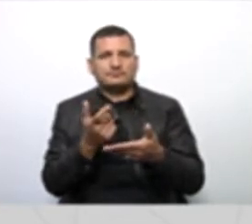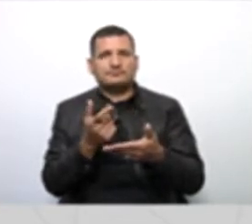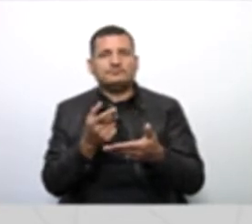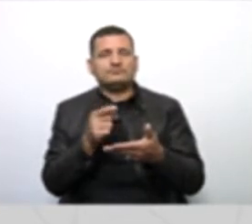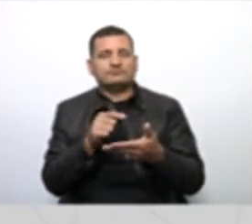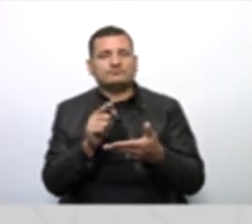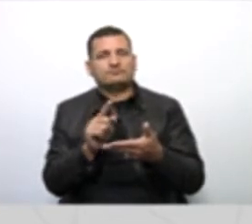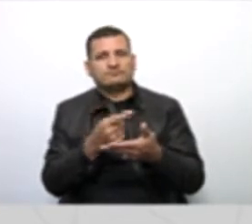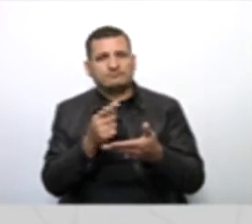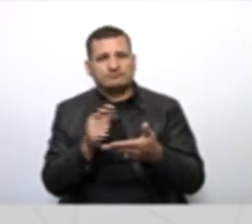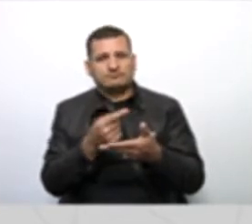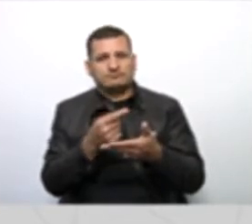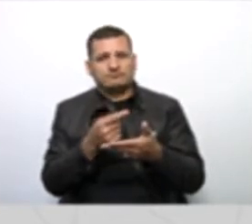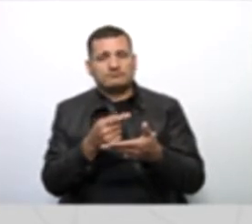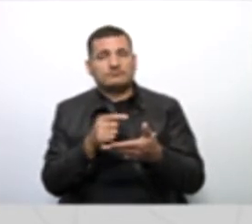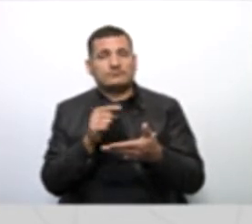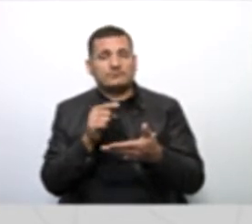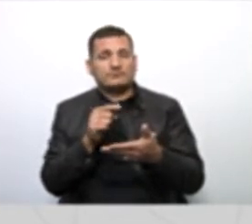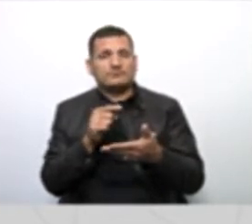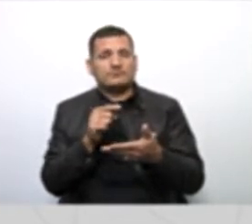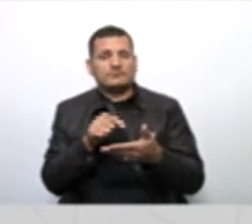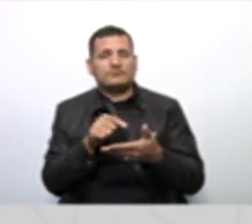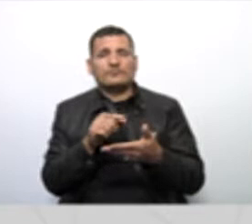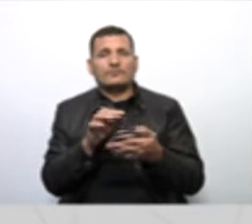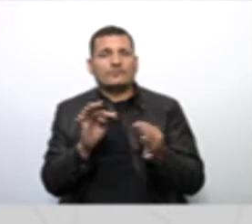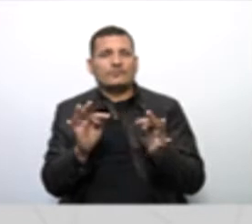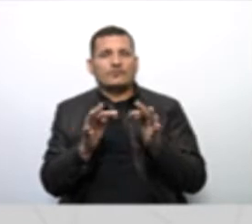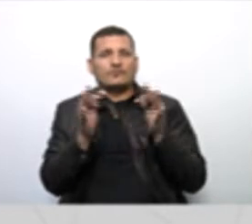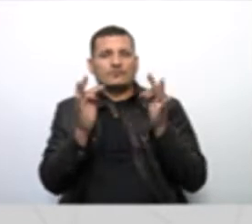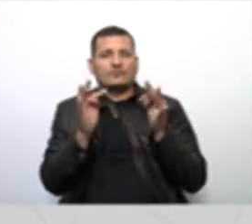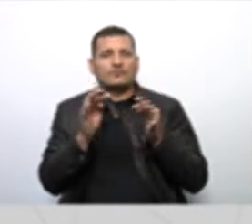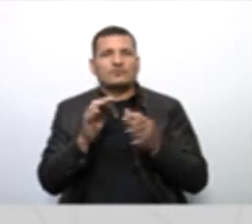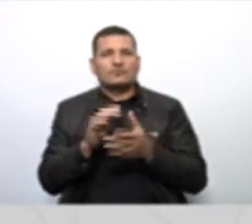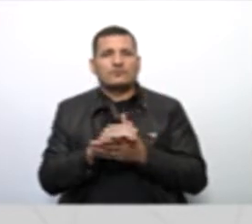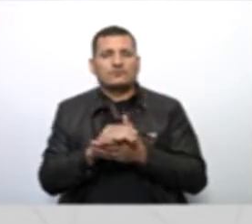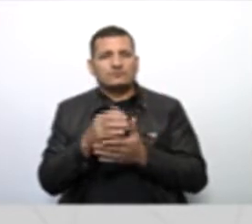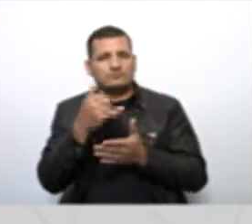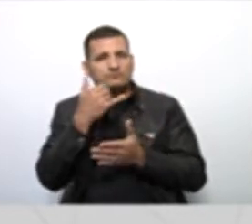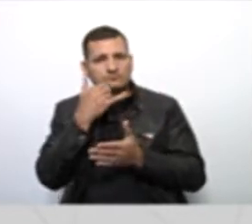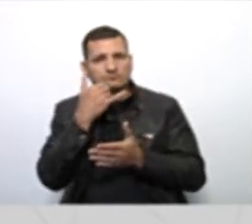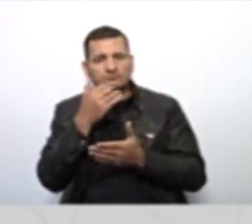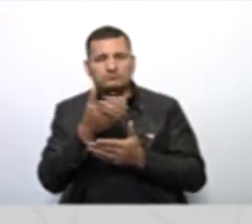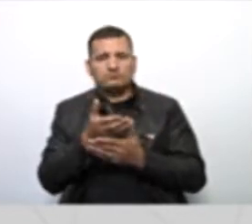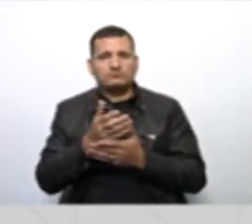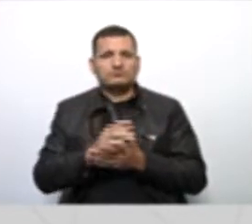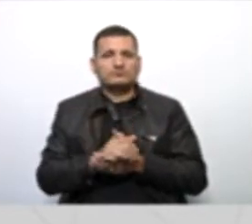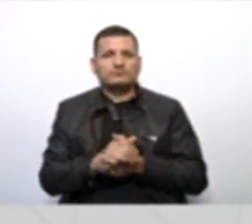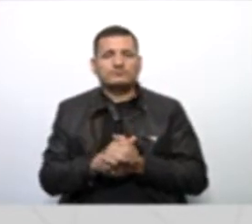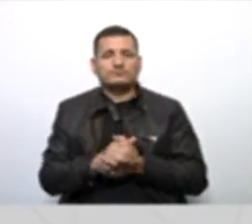está riscando. Então, ele veio mais pela tecnologia dos celulares.